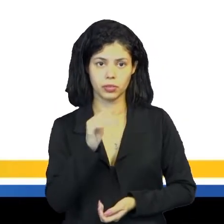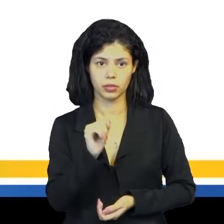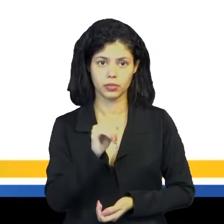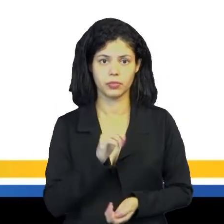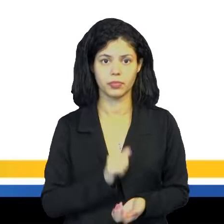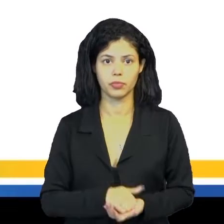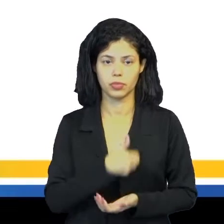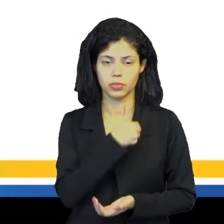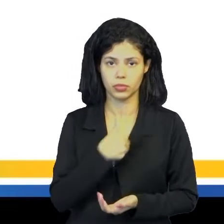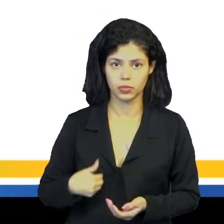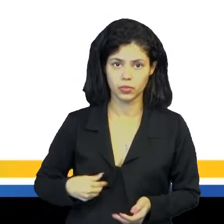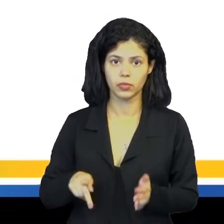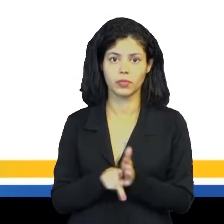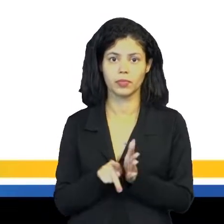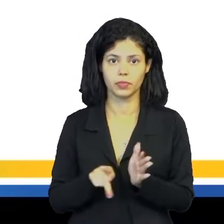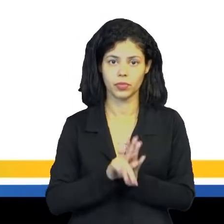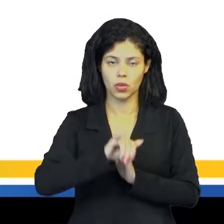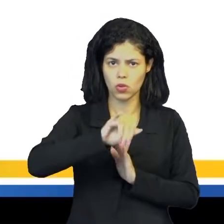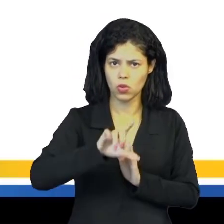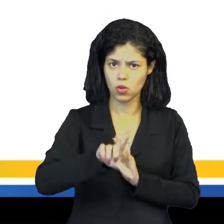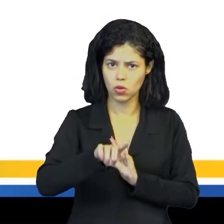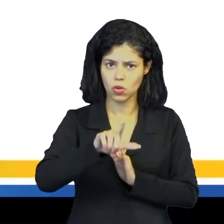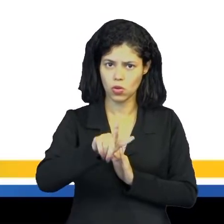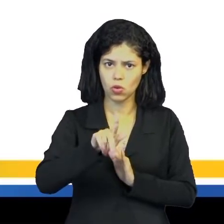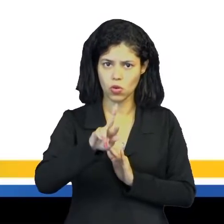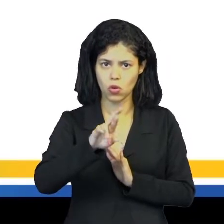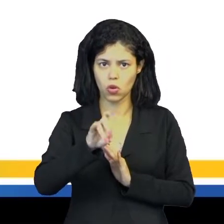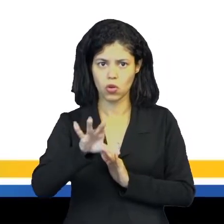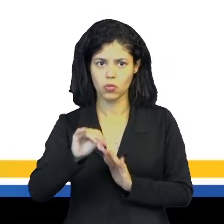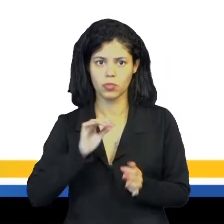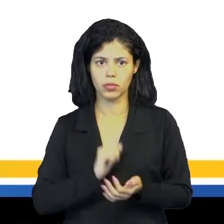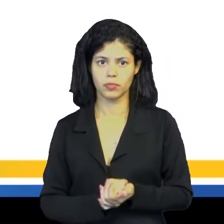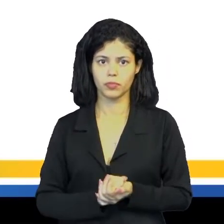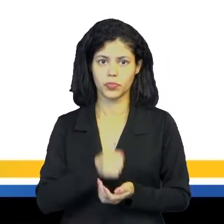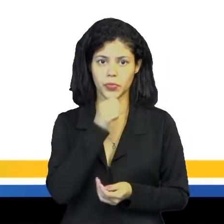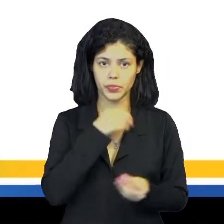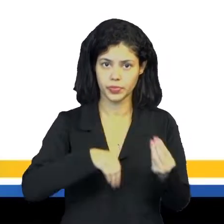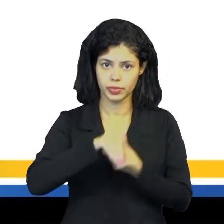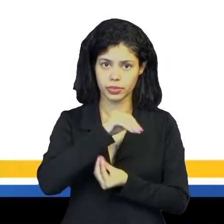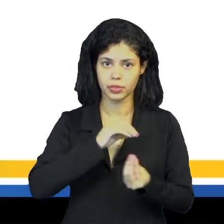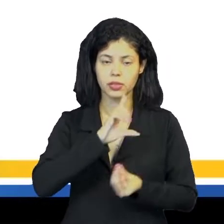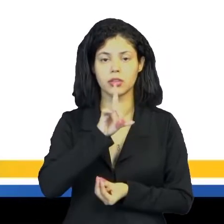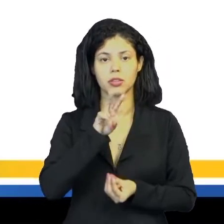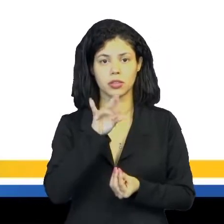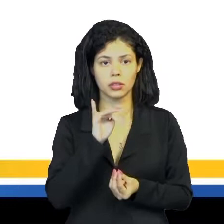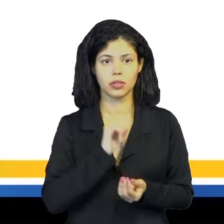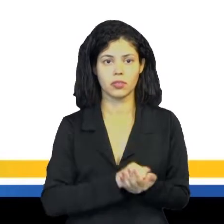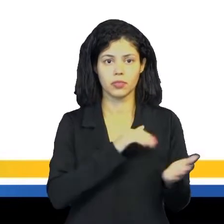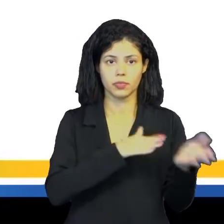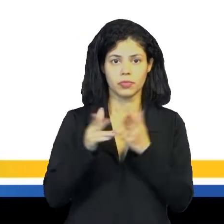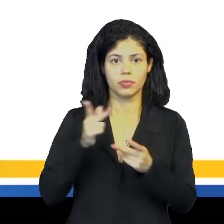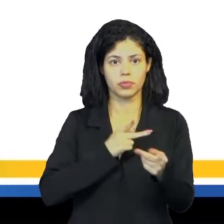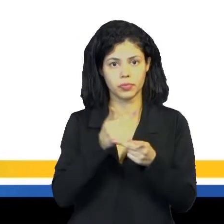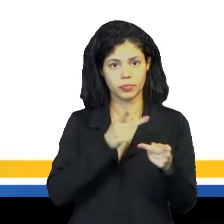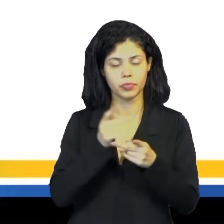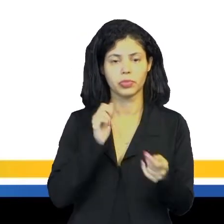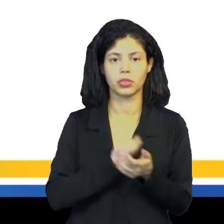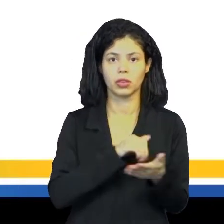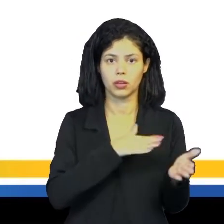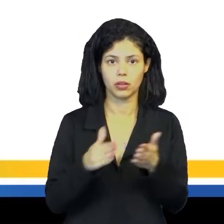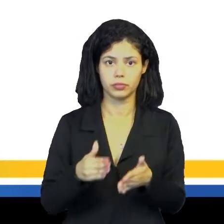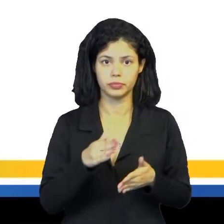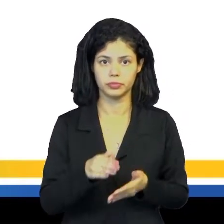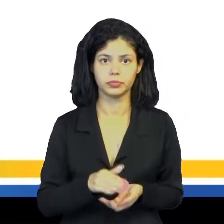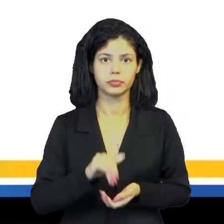um golpe encabeçado pelos militares, mas que contou com envolvimento civil e foi em parte planejada e em